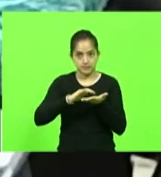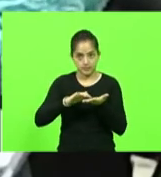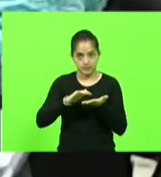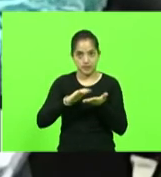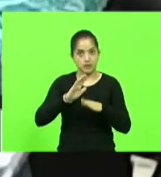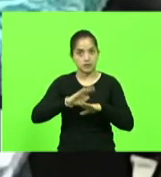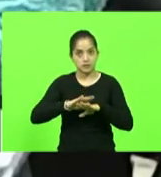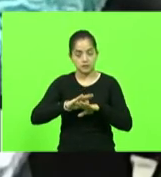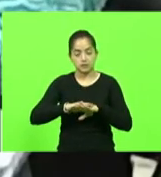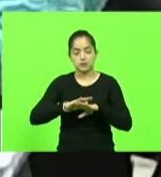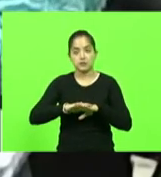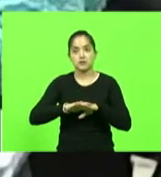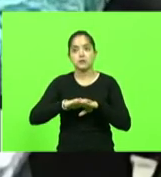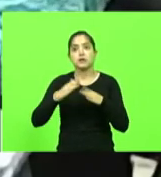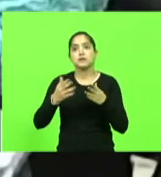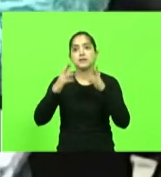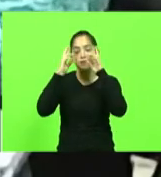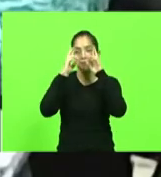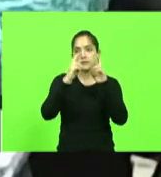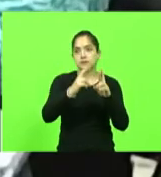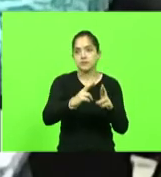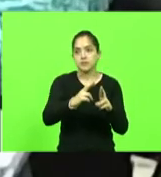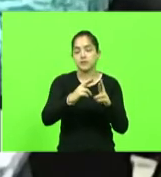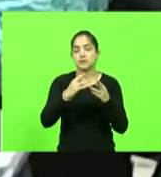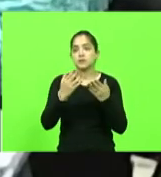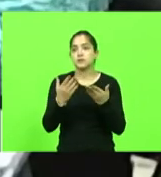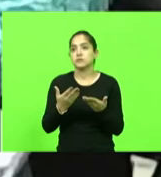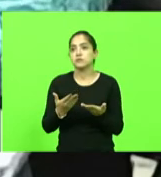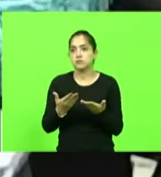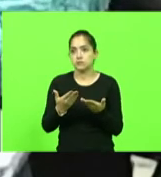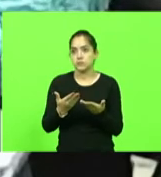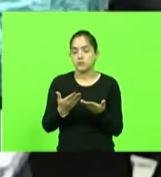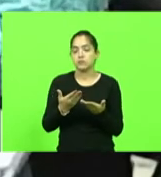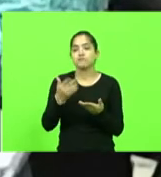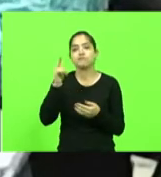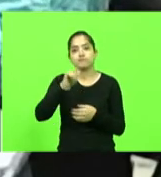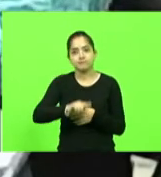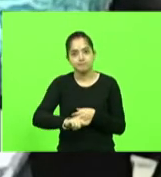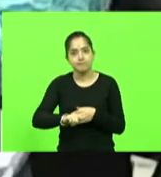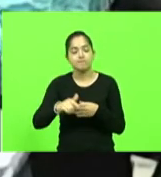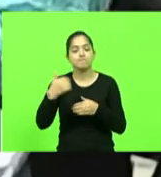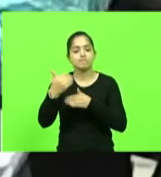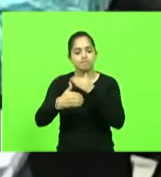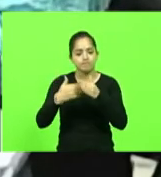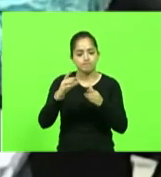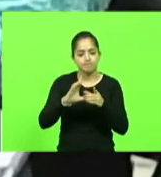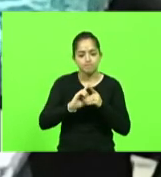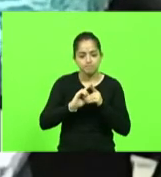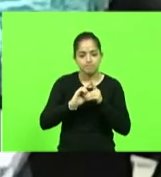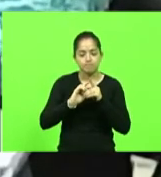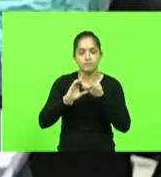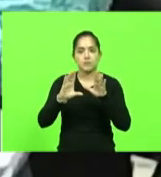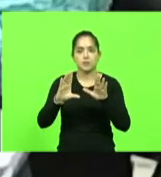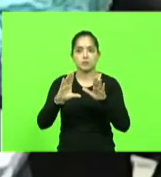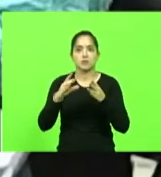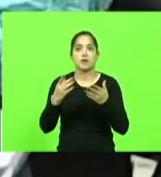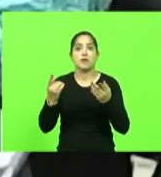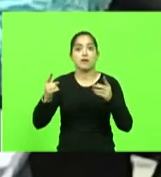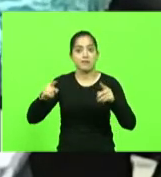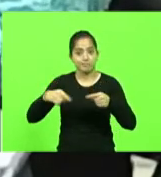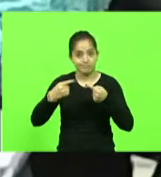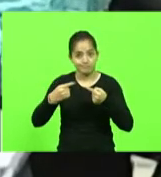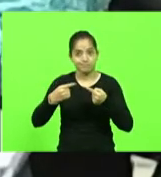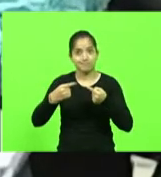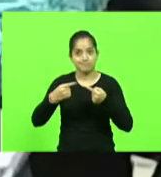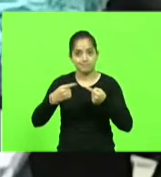e respeitando, né, que a gente possa fazer, repito, um processo mais democrático possível. É um desafio, não